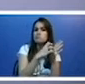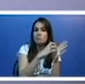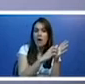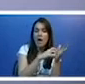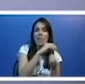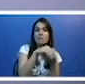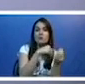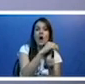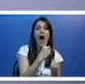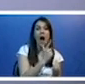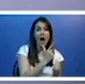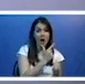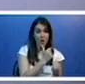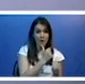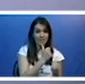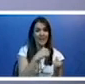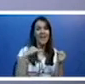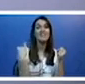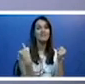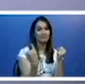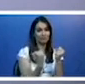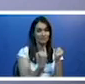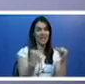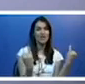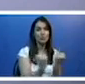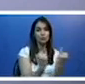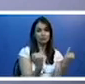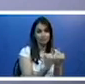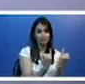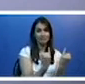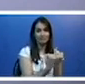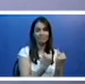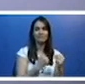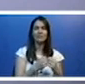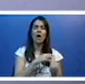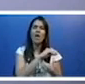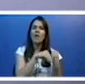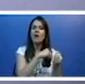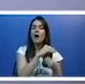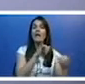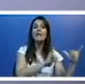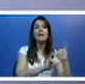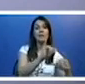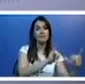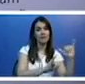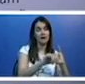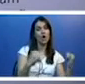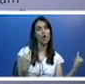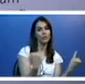com a água, formando íons. Como eu disse, é uma reação química. Essa reação química é denominada